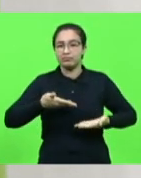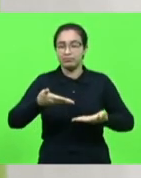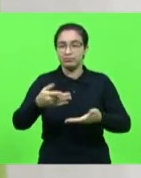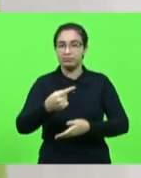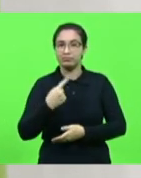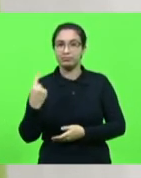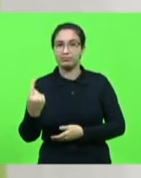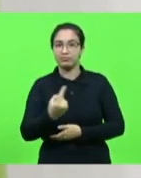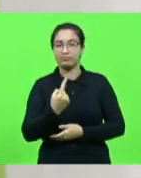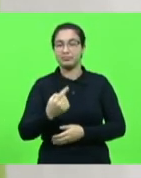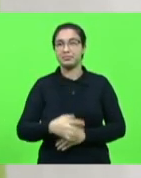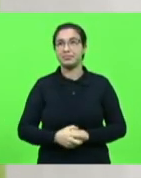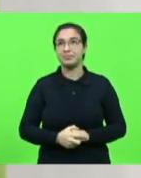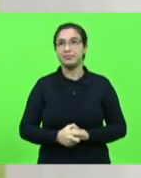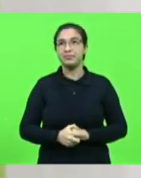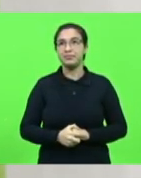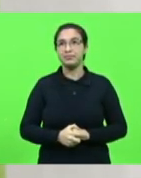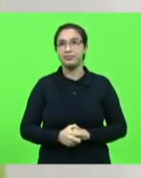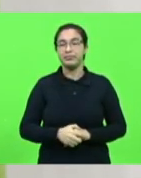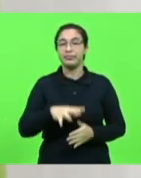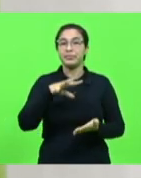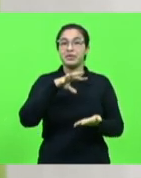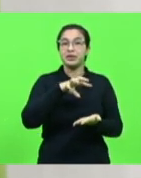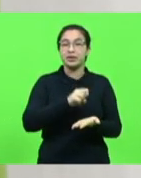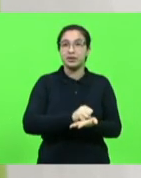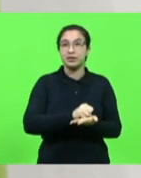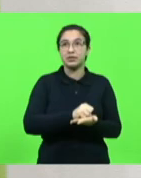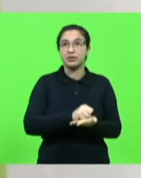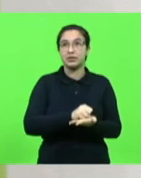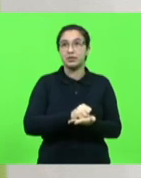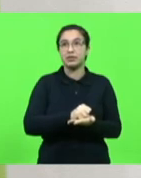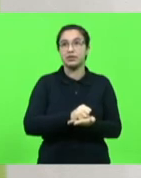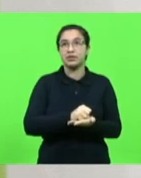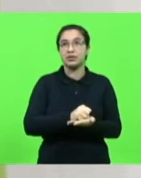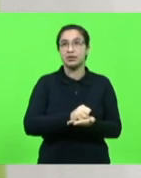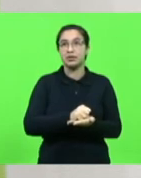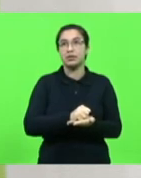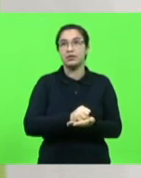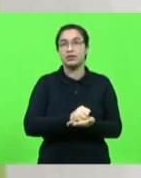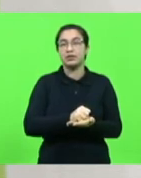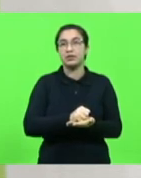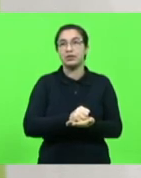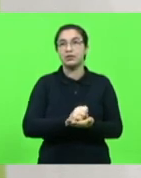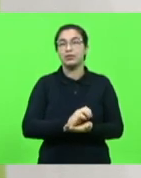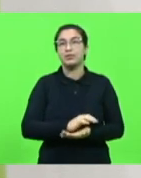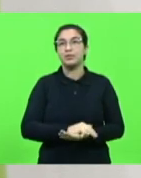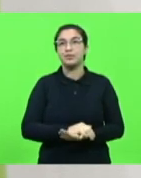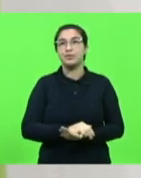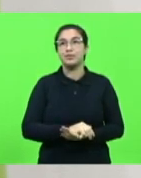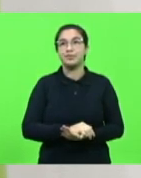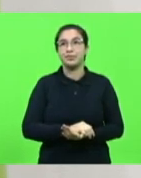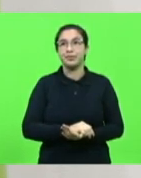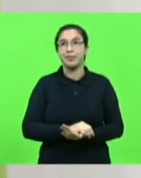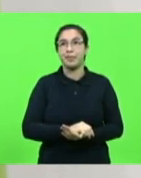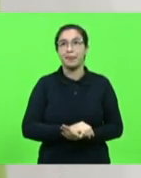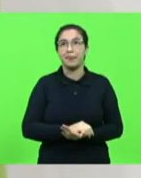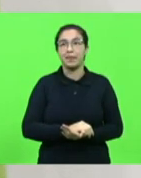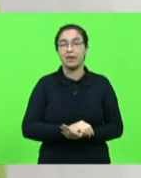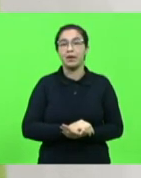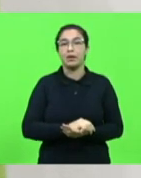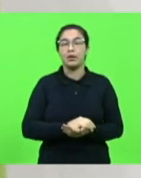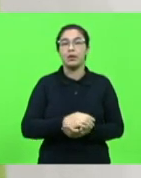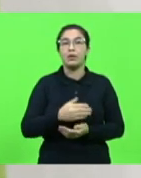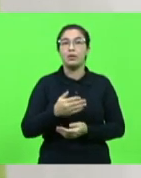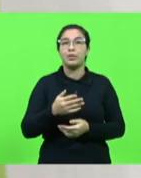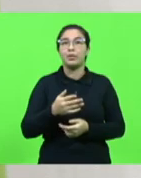E, ao encerrar, um registro por ser de justiça, a coordenadora do plenário,